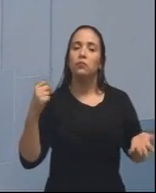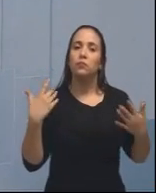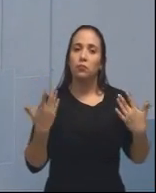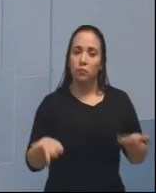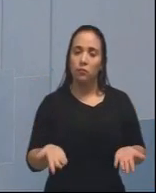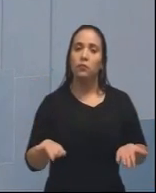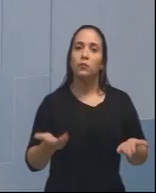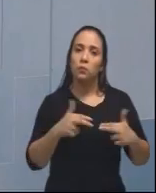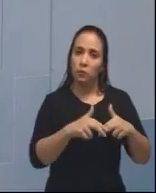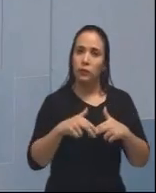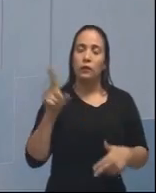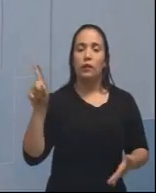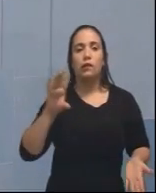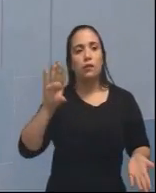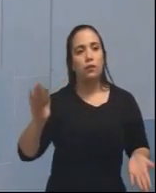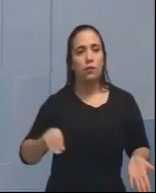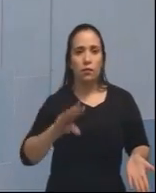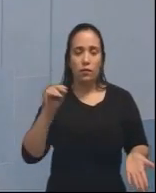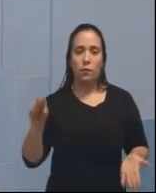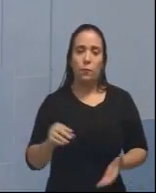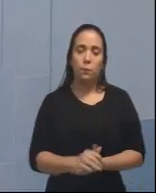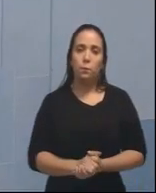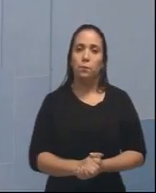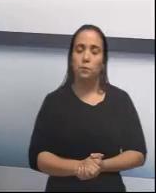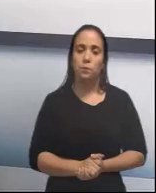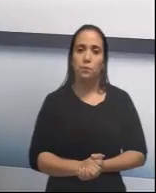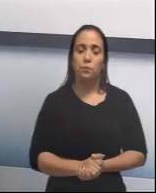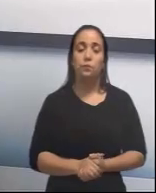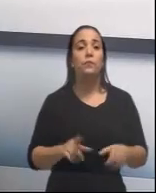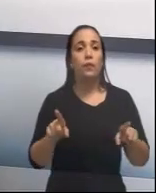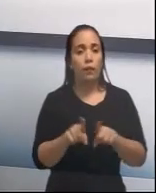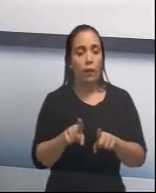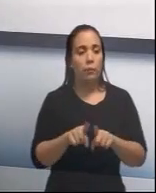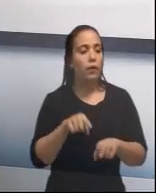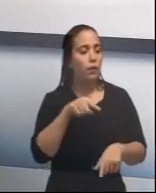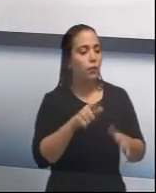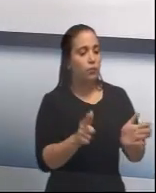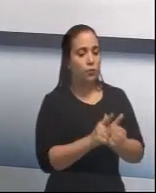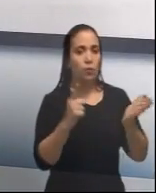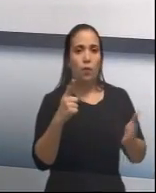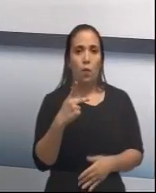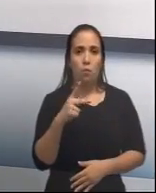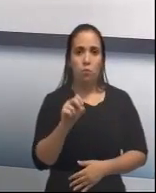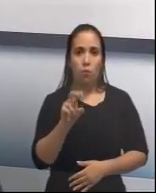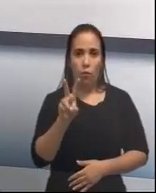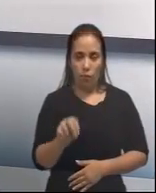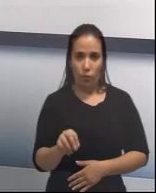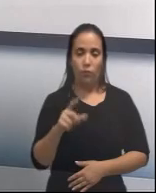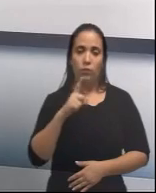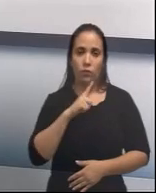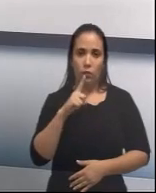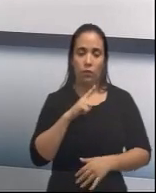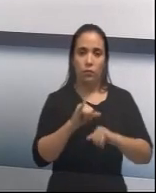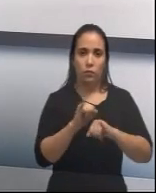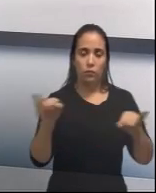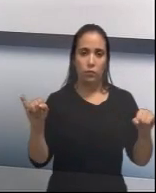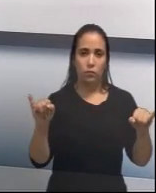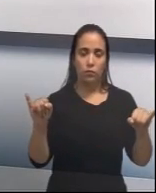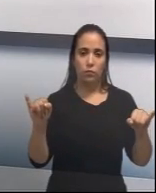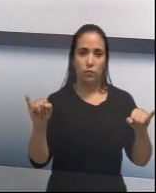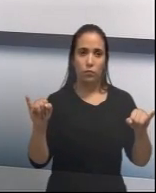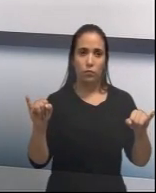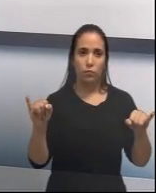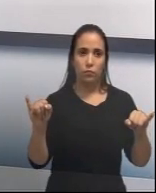é a figura do Ciro Gomes. Tá também aqui, lá no Jornal O Povo também dessa semana, só tenho 2 minutos,